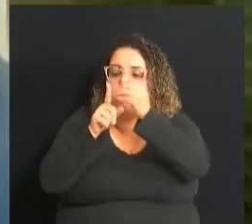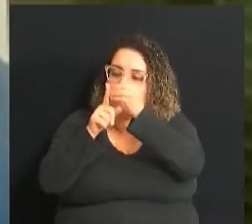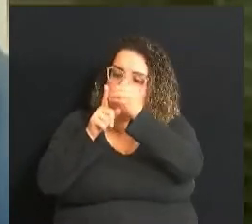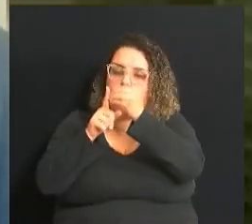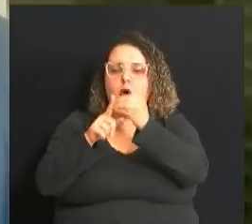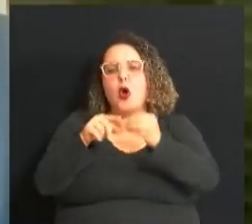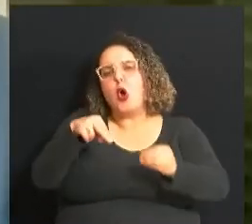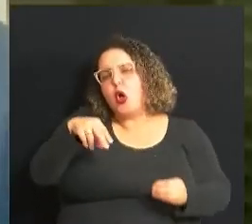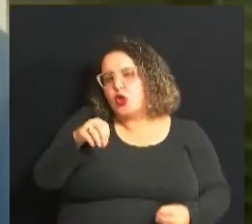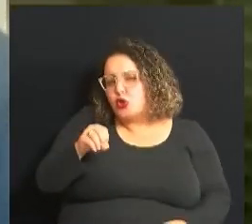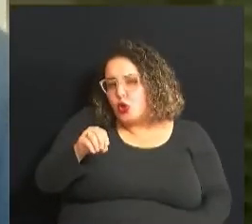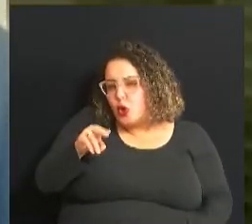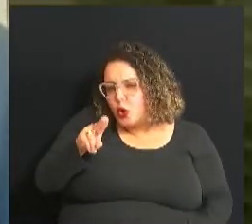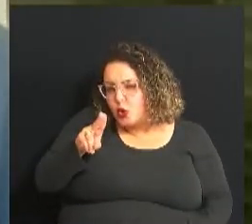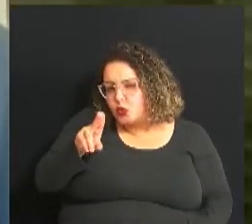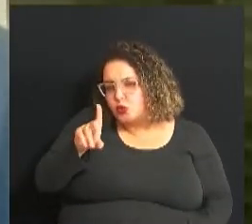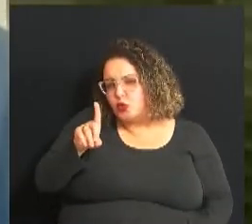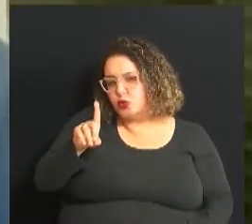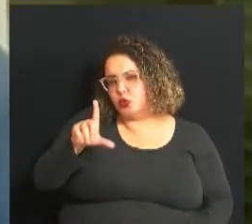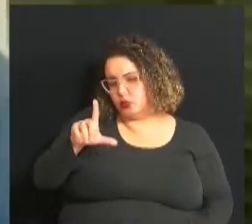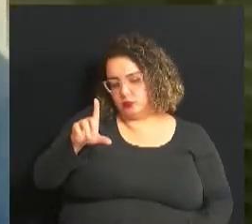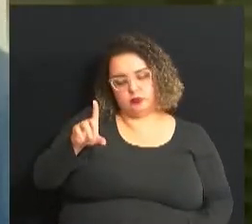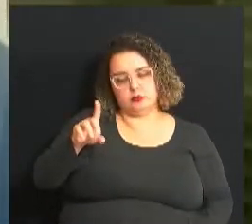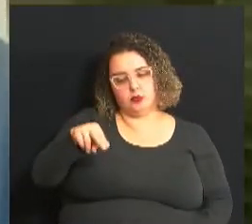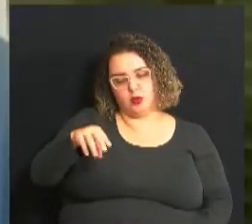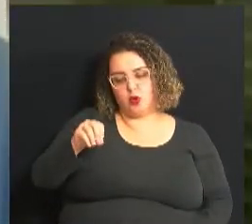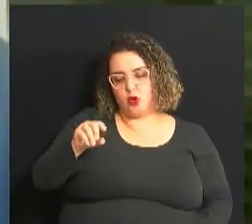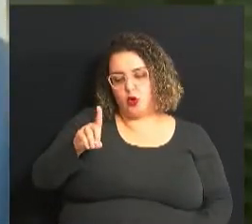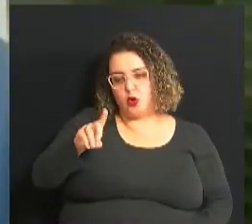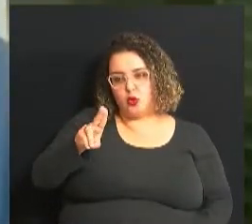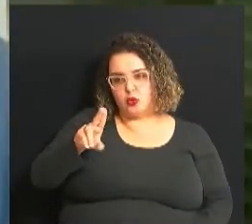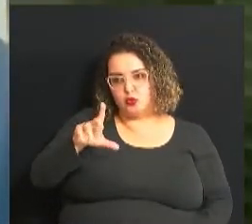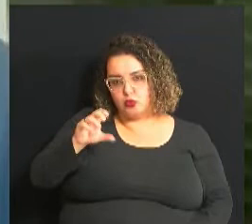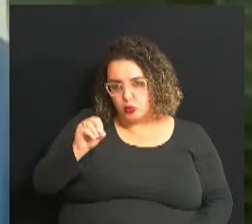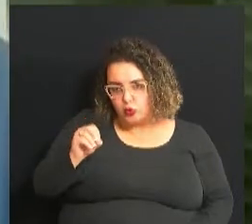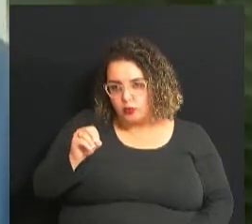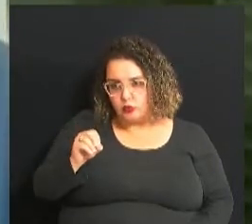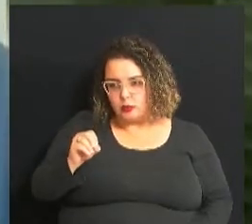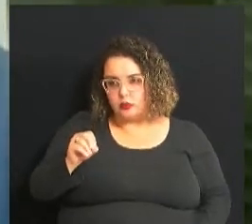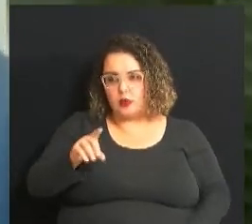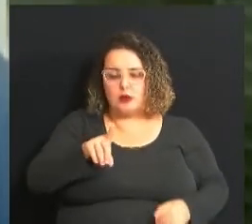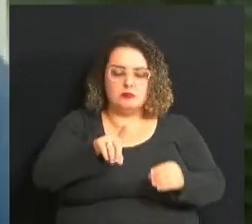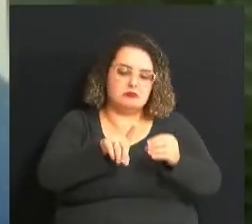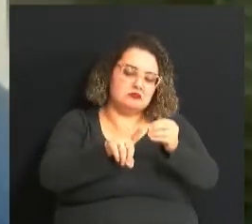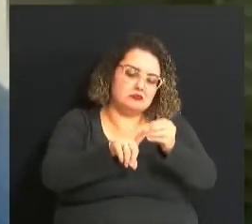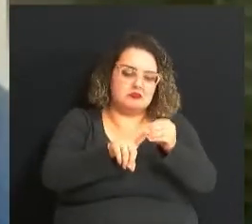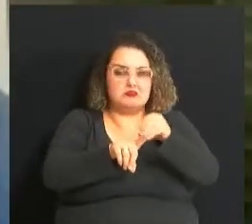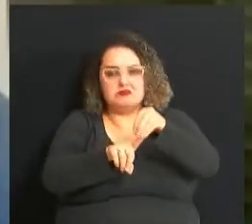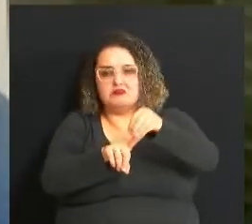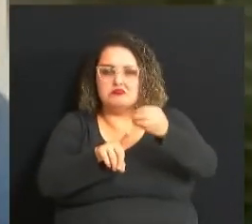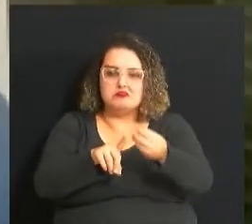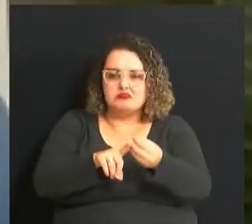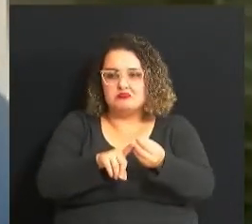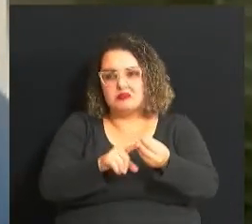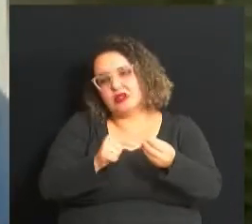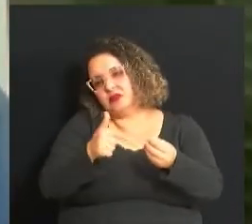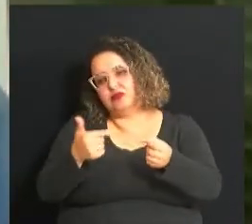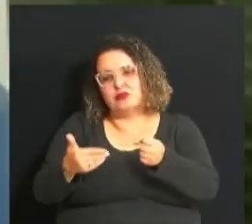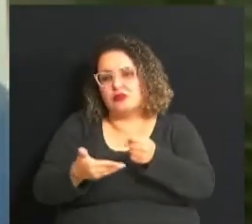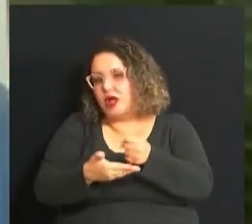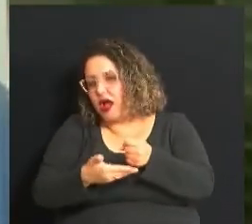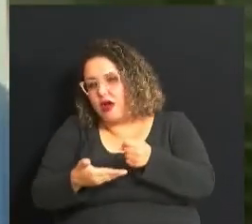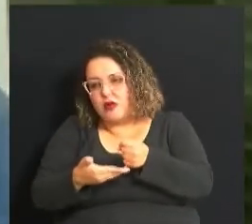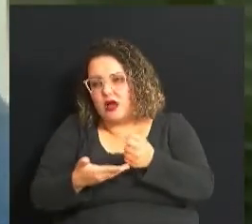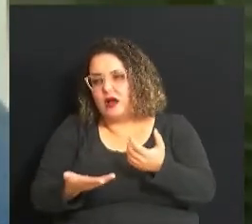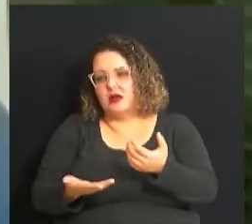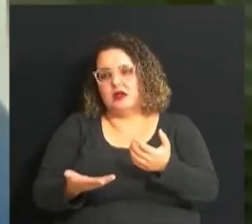nódulo é difícil a gente encontrar. Um nódulo, por exemplo, um caroço que não tenha uma base, uma estrutura